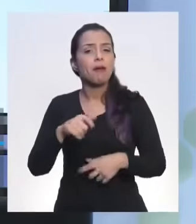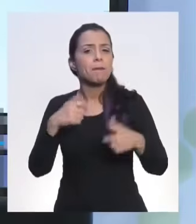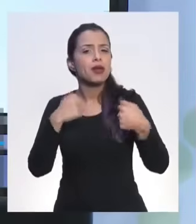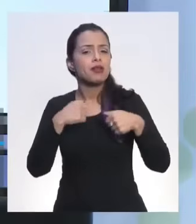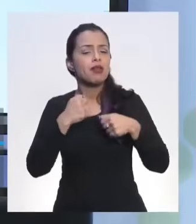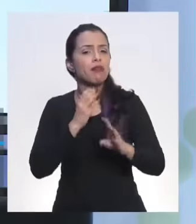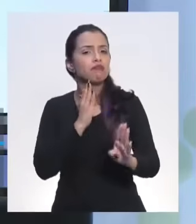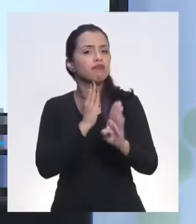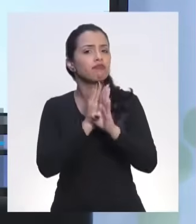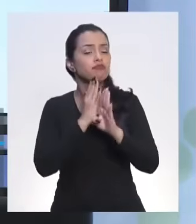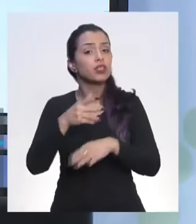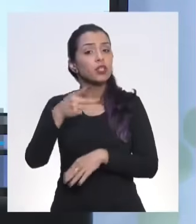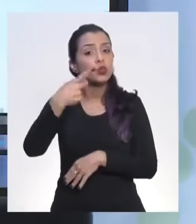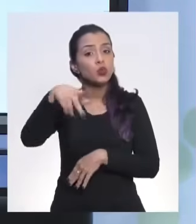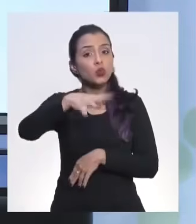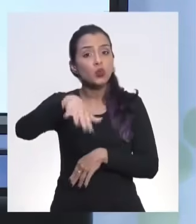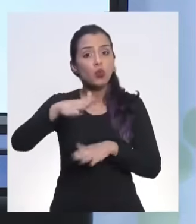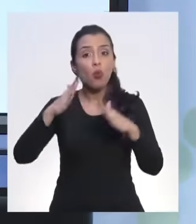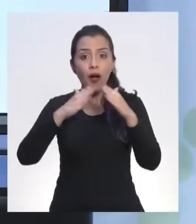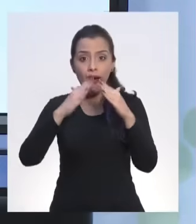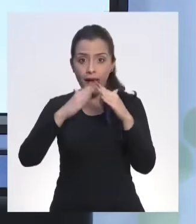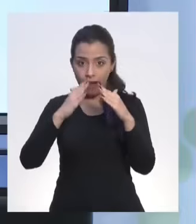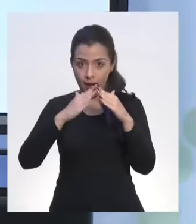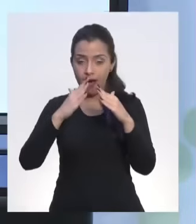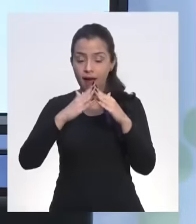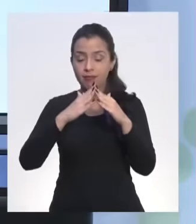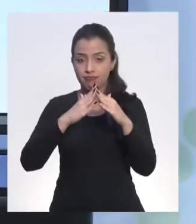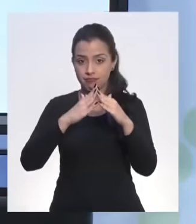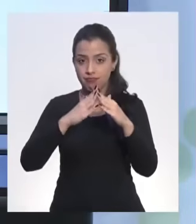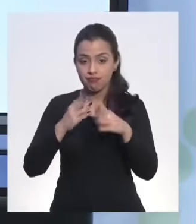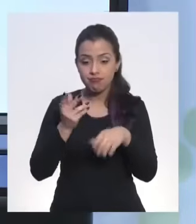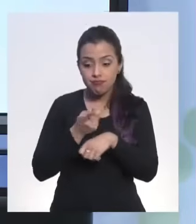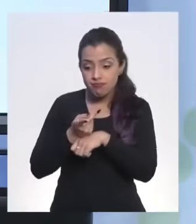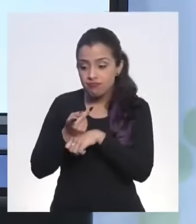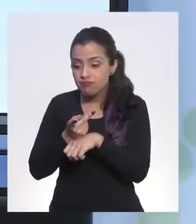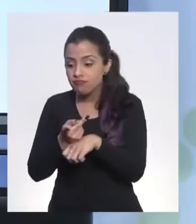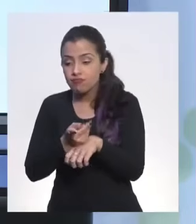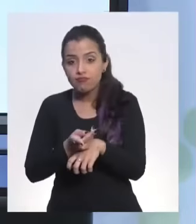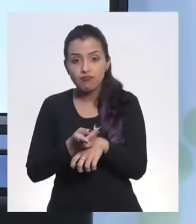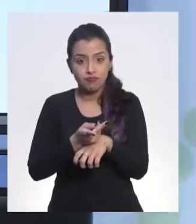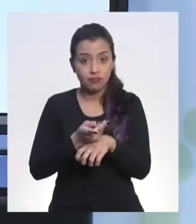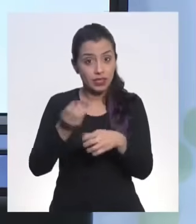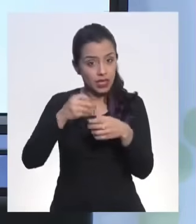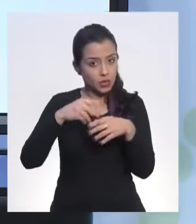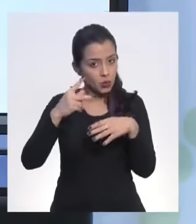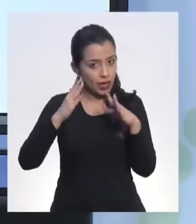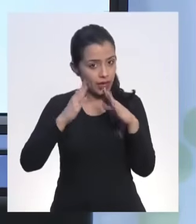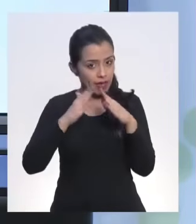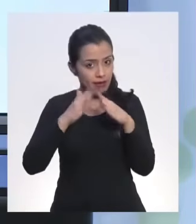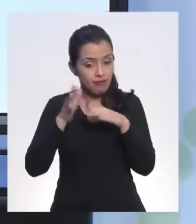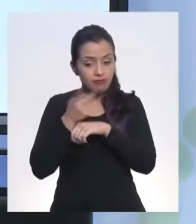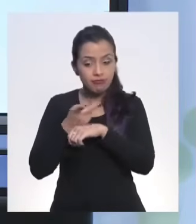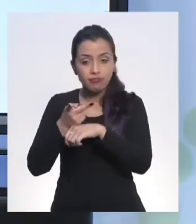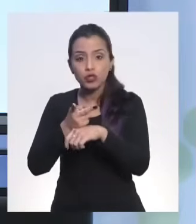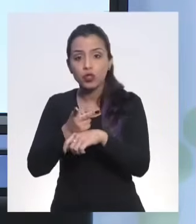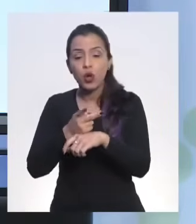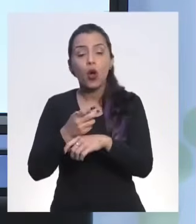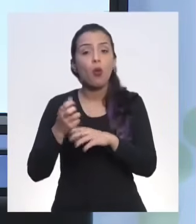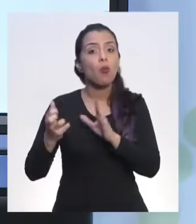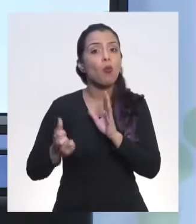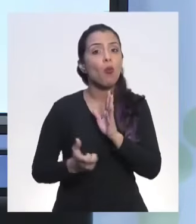encontrar dentro de casa, tá? Dentro de casa vocês vão ter que encontrar o maior